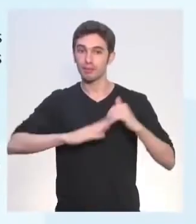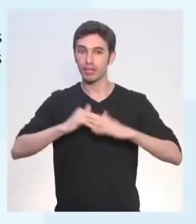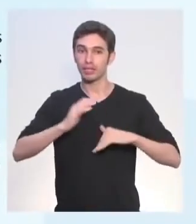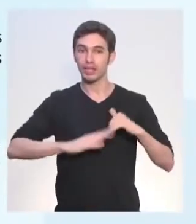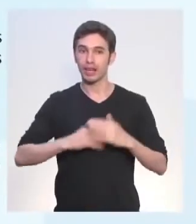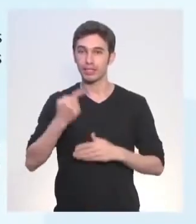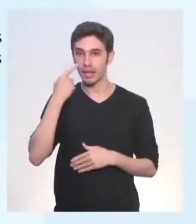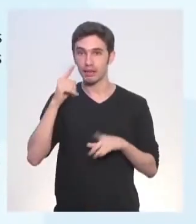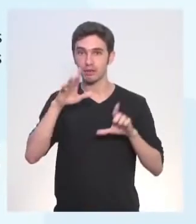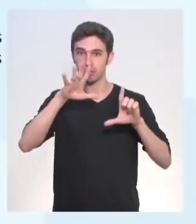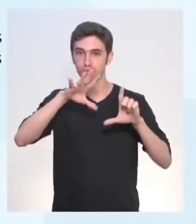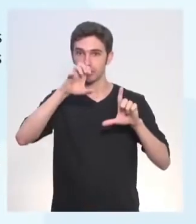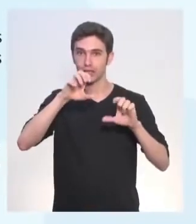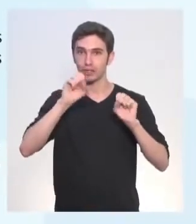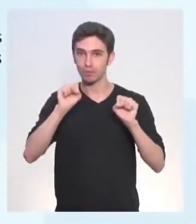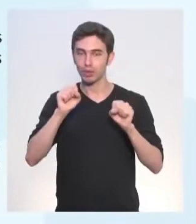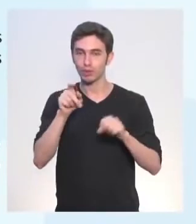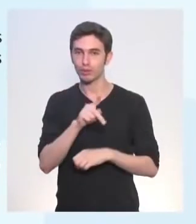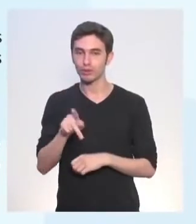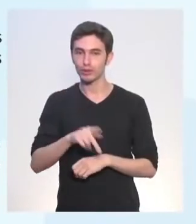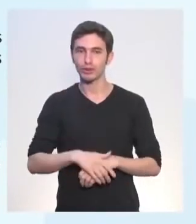Professorizei um print na tela, por favor.